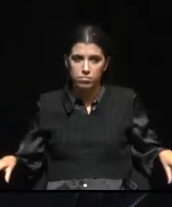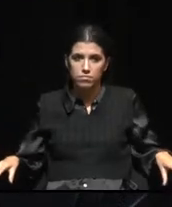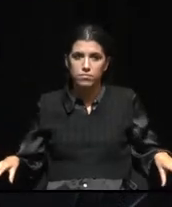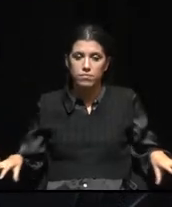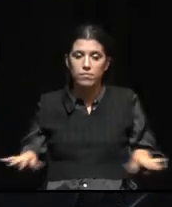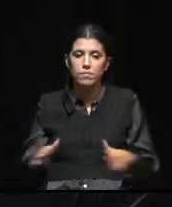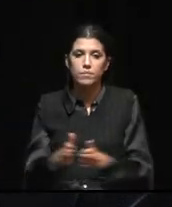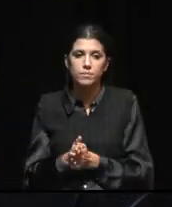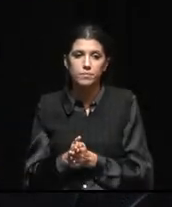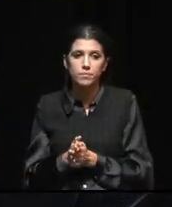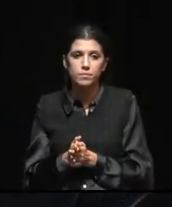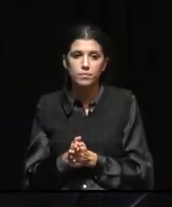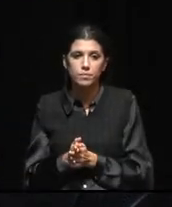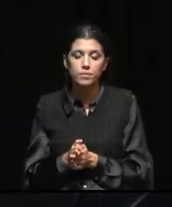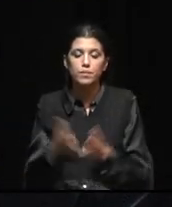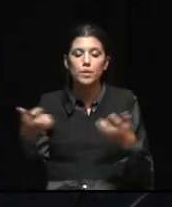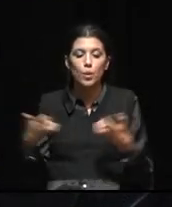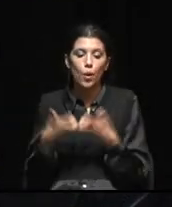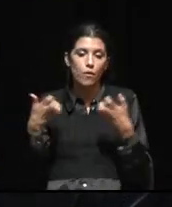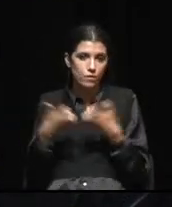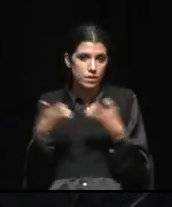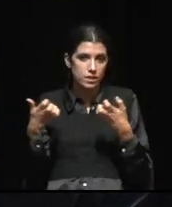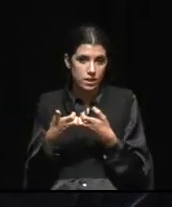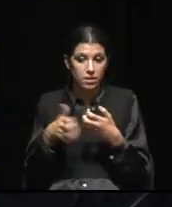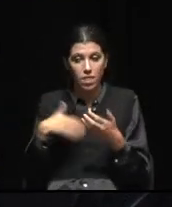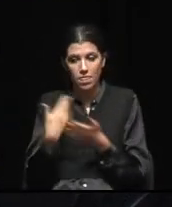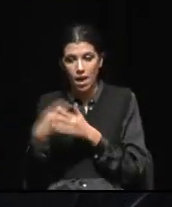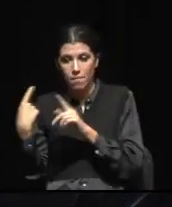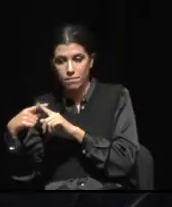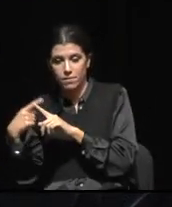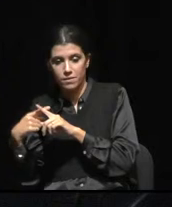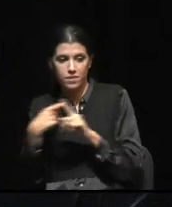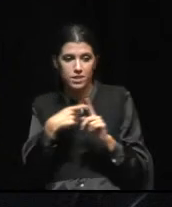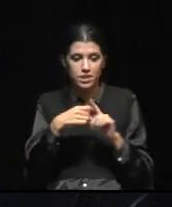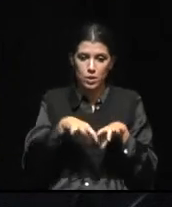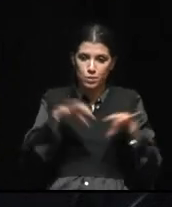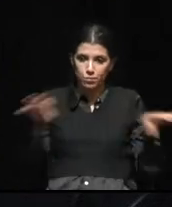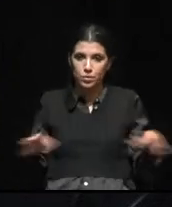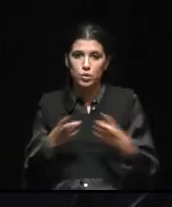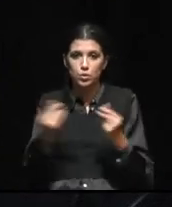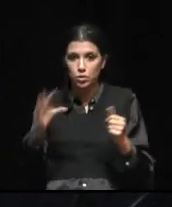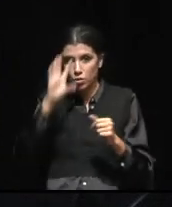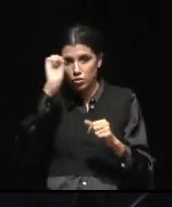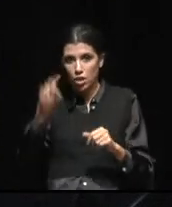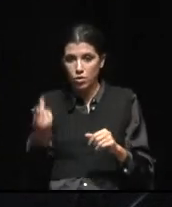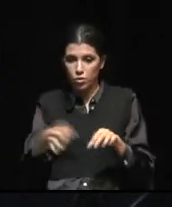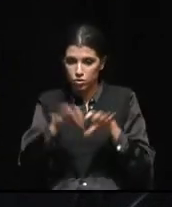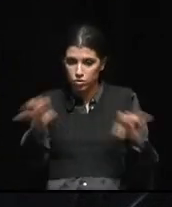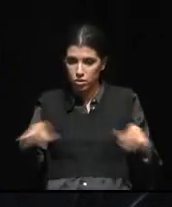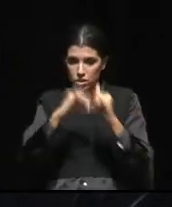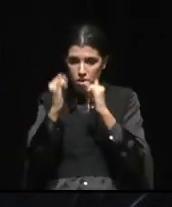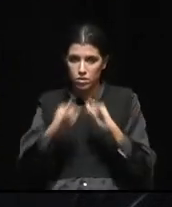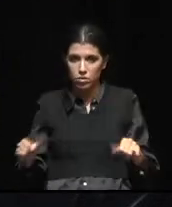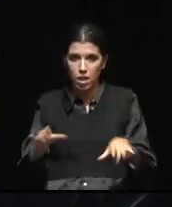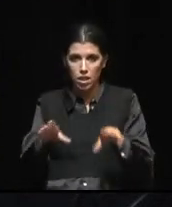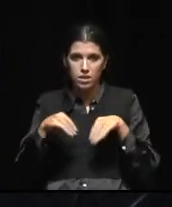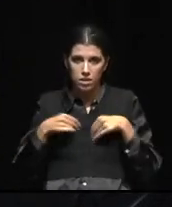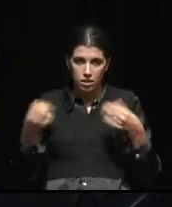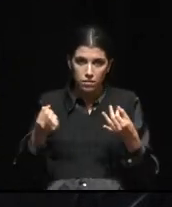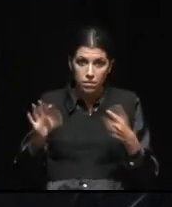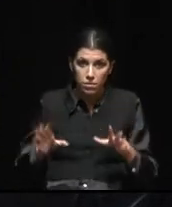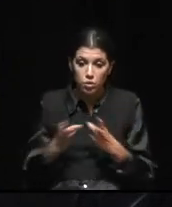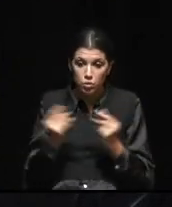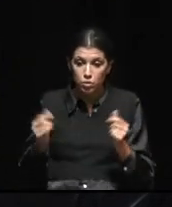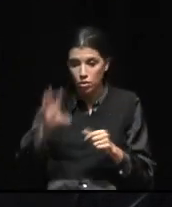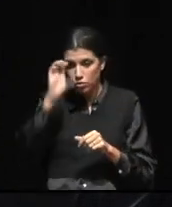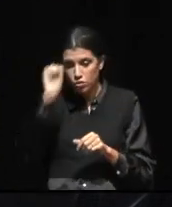evitar qualquer hipótese porque o conflito os beneficia a solução dos dois estados é a solução internacionalmente aceite mas para uma